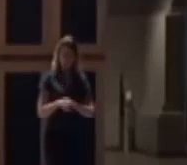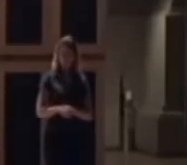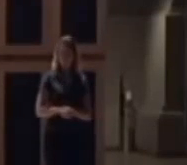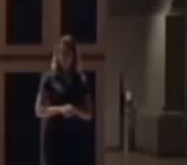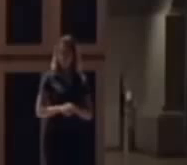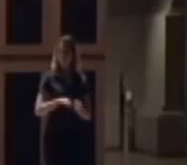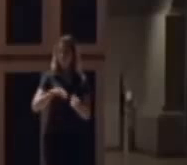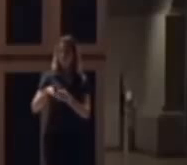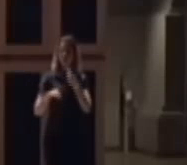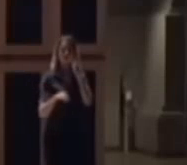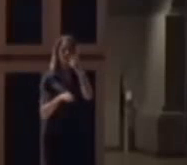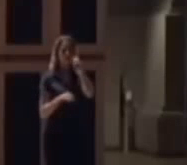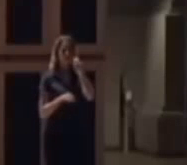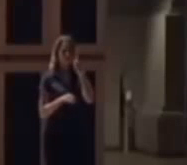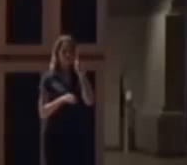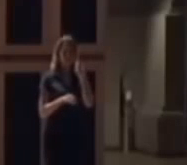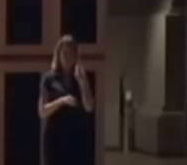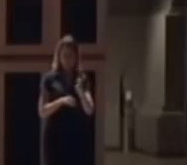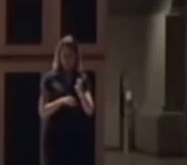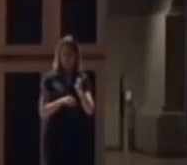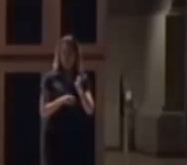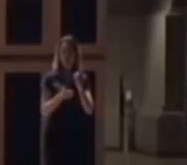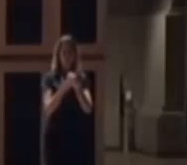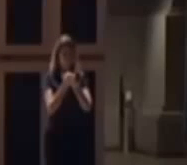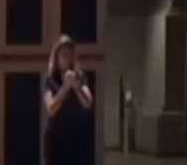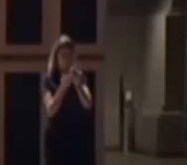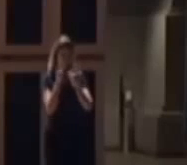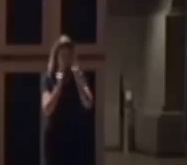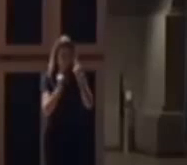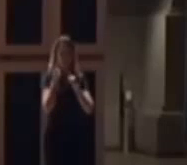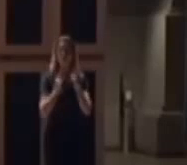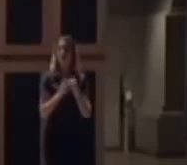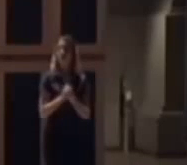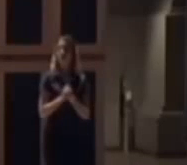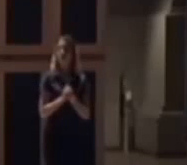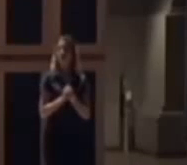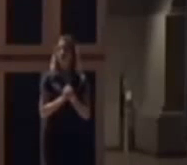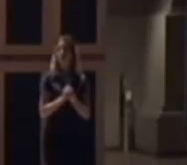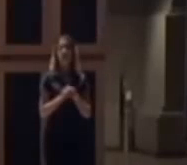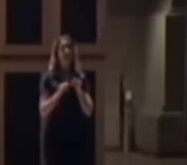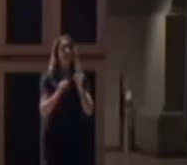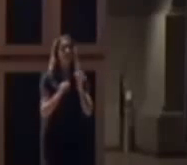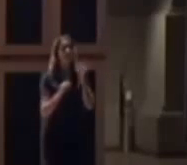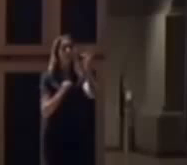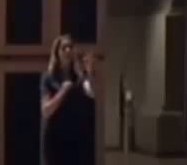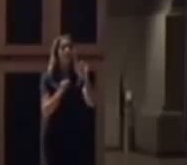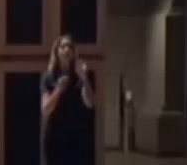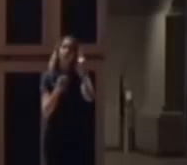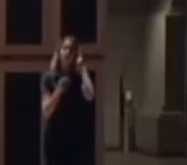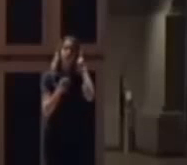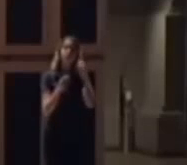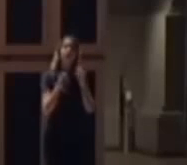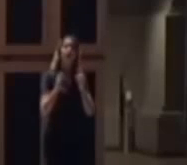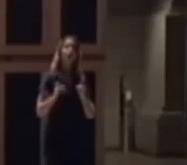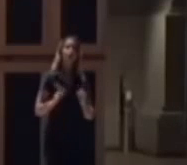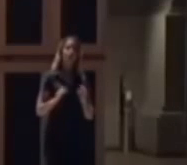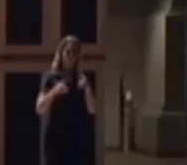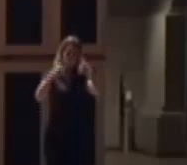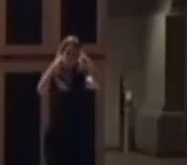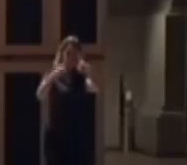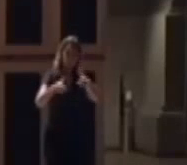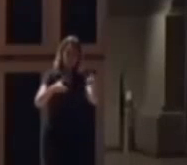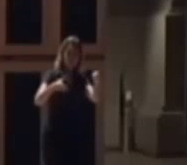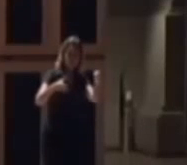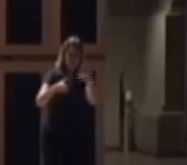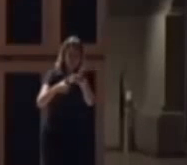2015, final de fevereiro de 2015, a Filarmônica ganha uma sede nova, vai fazer a sua temporada